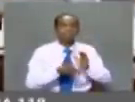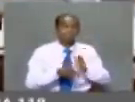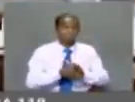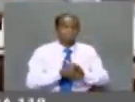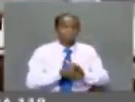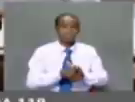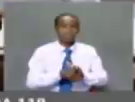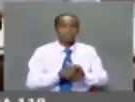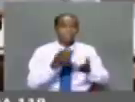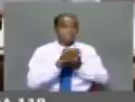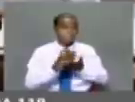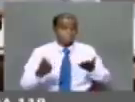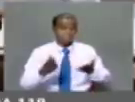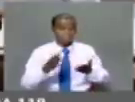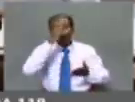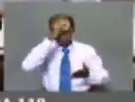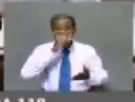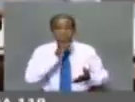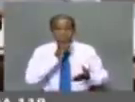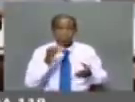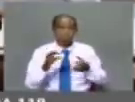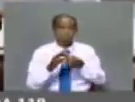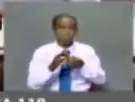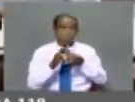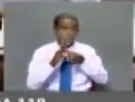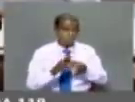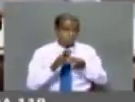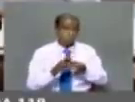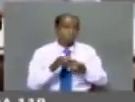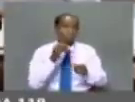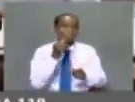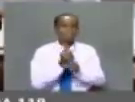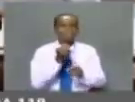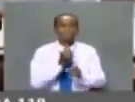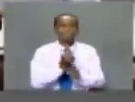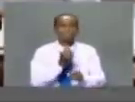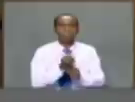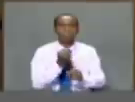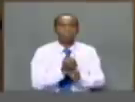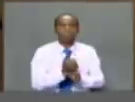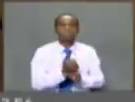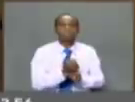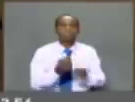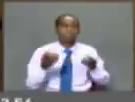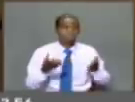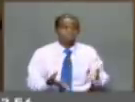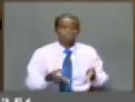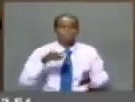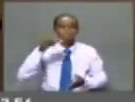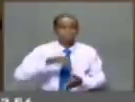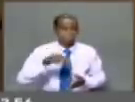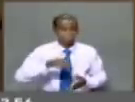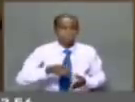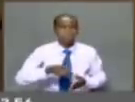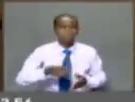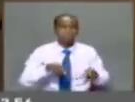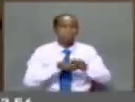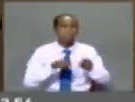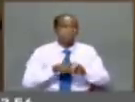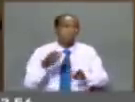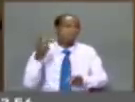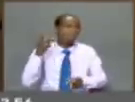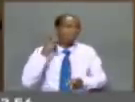Estado, estiveram no exercício de função pública, a responsabilização deve ir até a possibilidade de haver